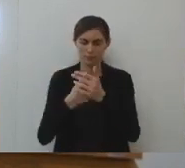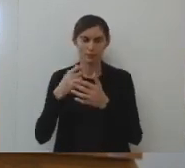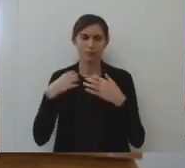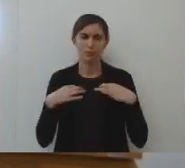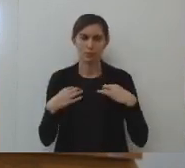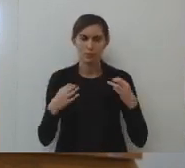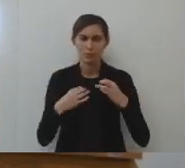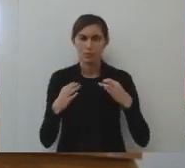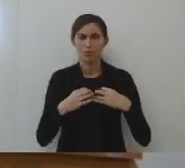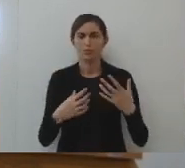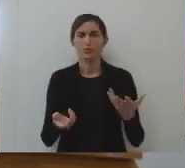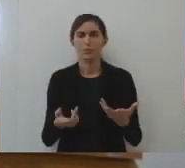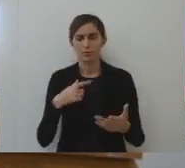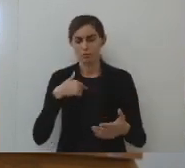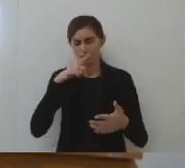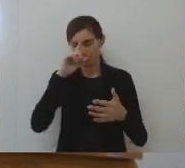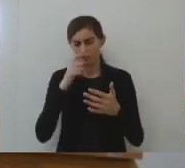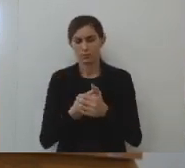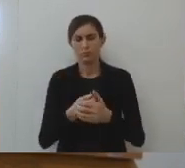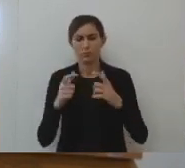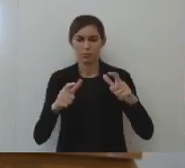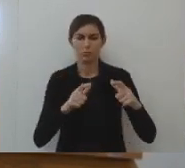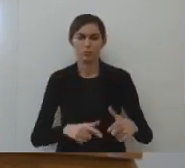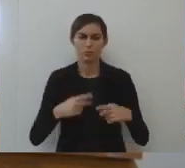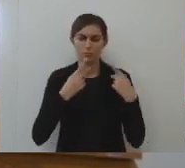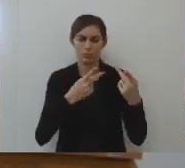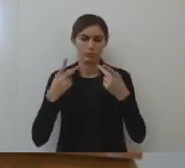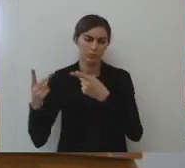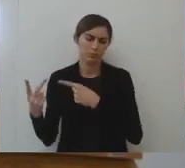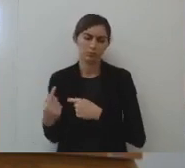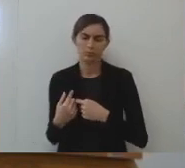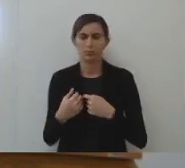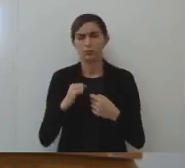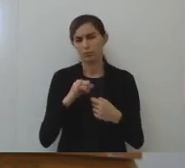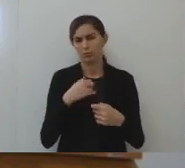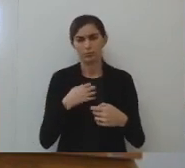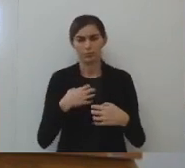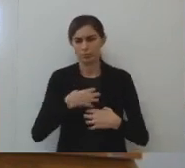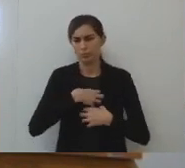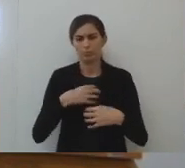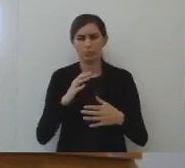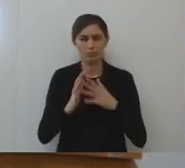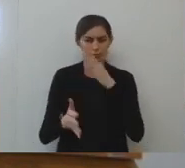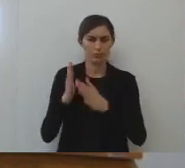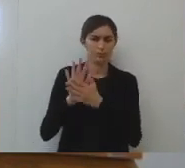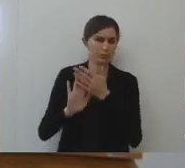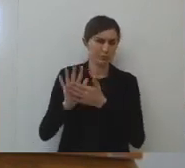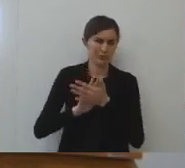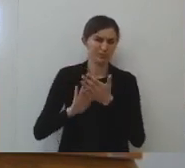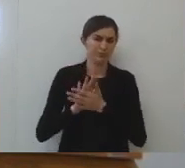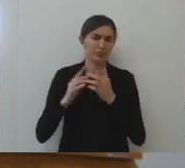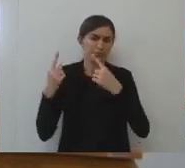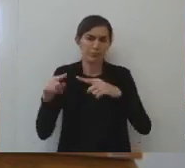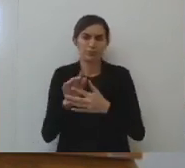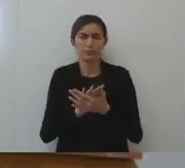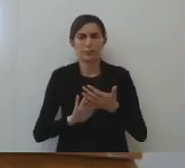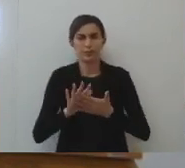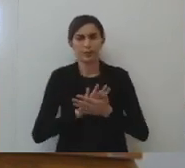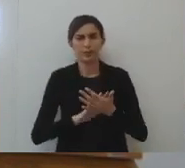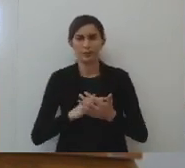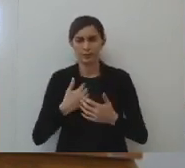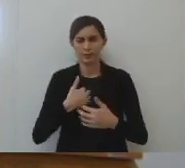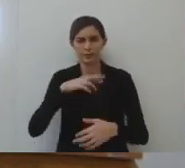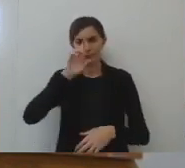que eu uso. Eu decido os lugares que eu frequento. Se eu não me incomodo ninguém, se eu não faço mal para ninguém, eu tenho que